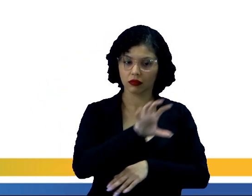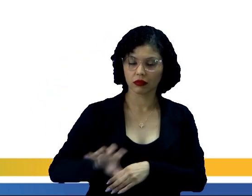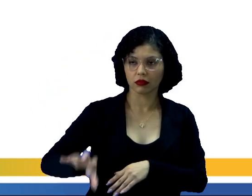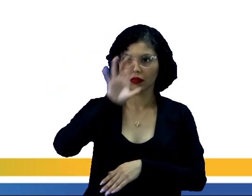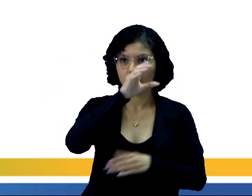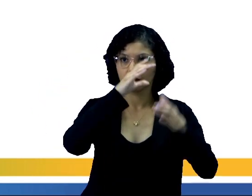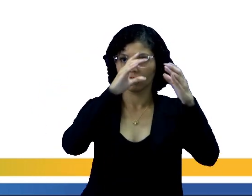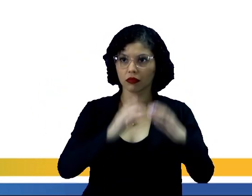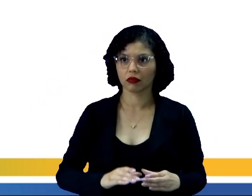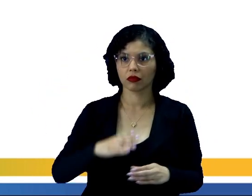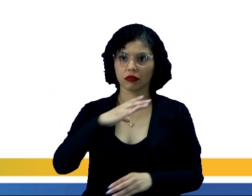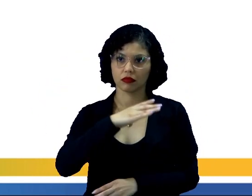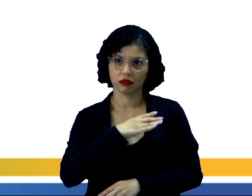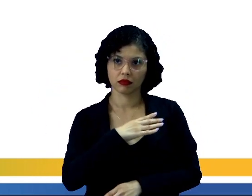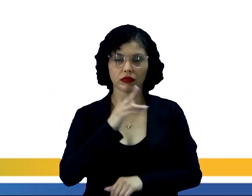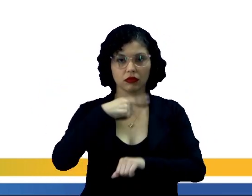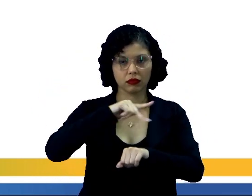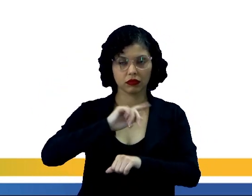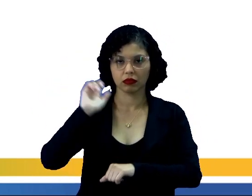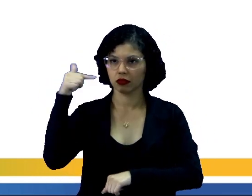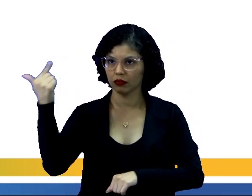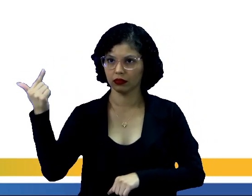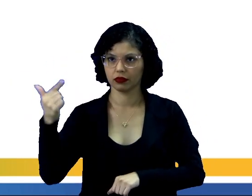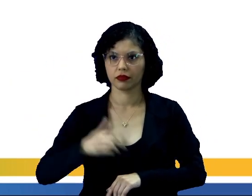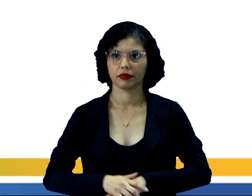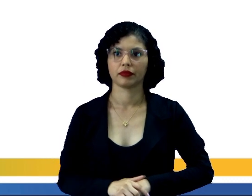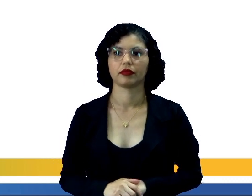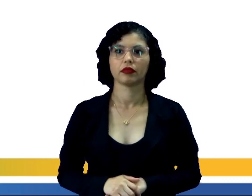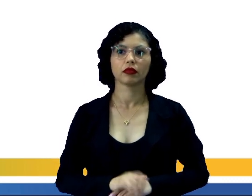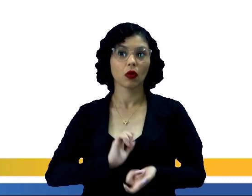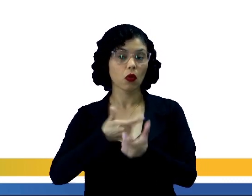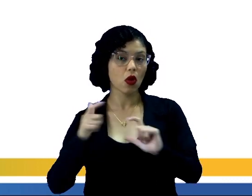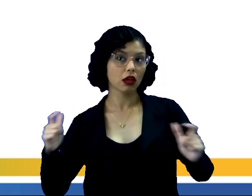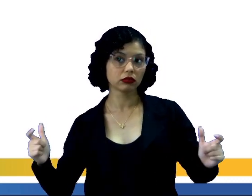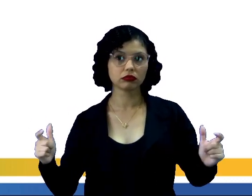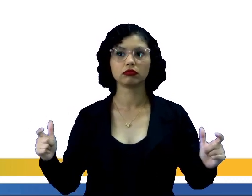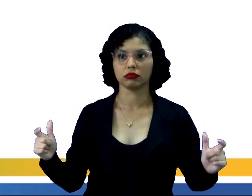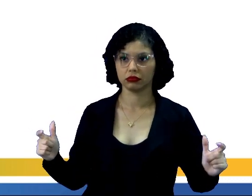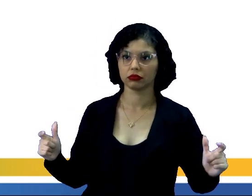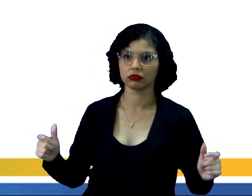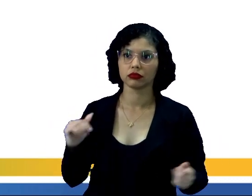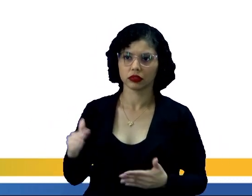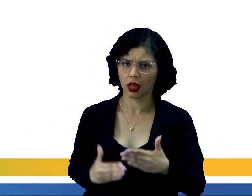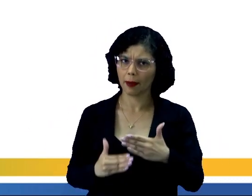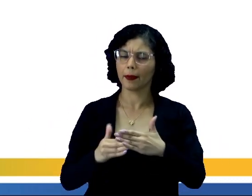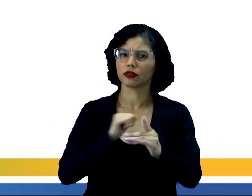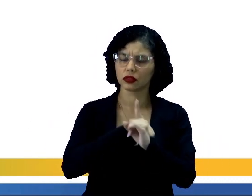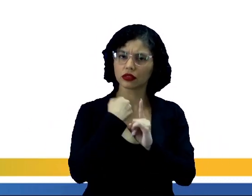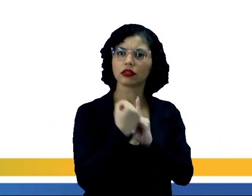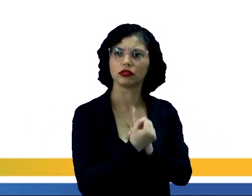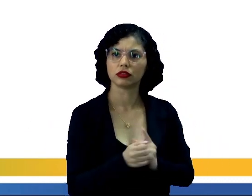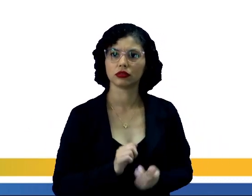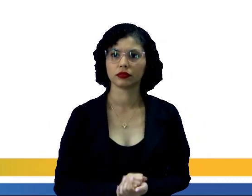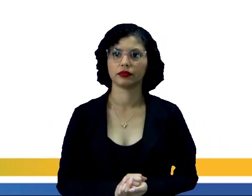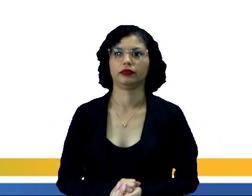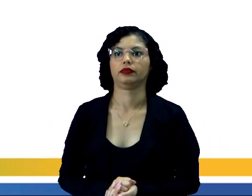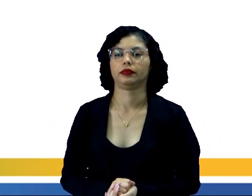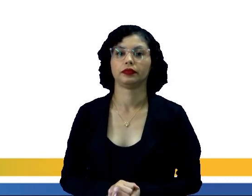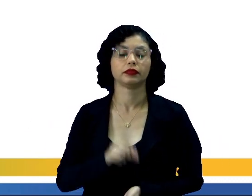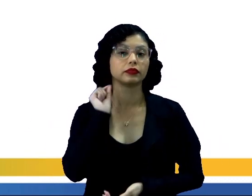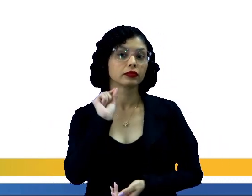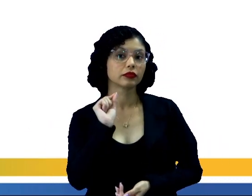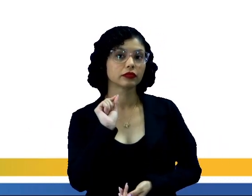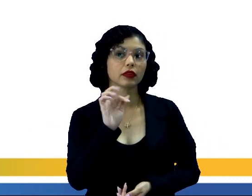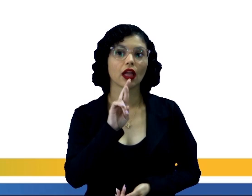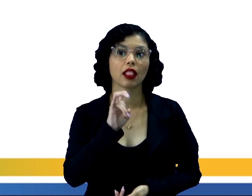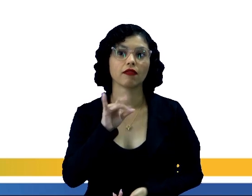região, bairro, cidade, país, etc., com grande relevância e impacto para a sociedade.